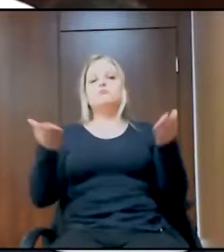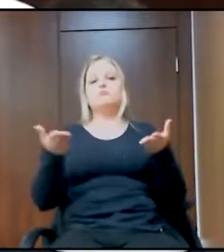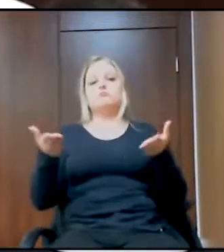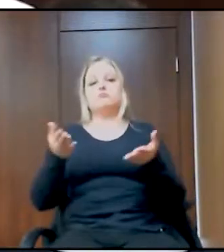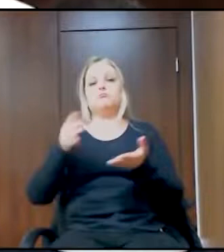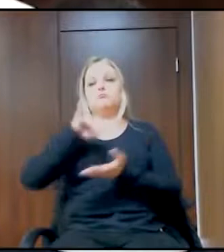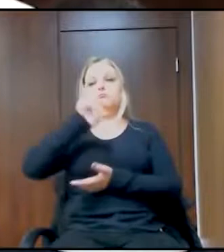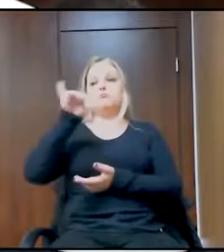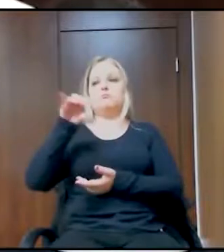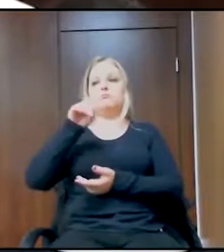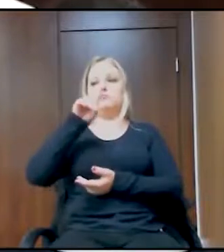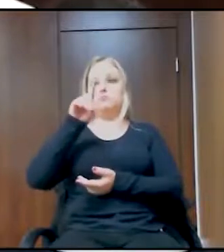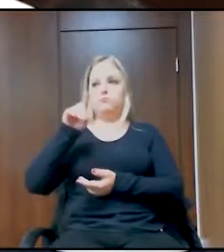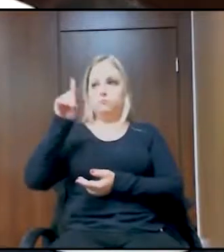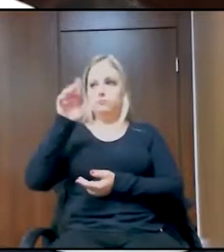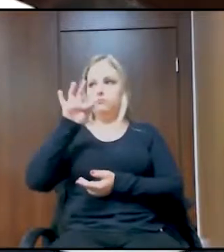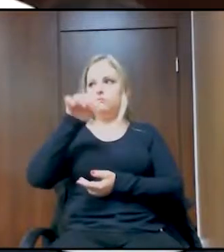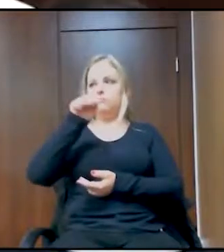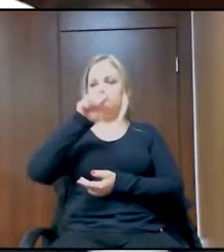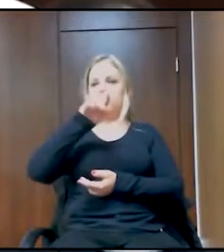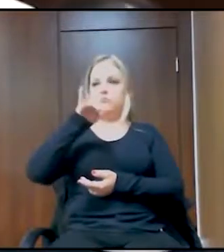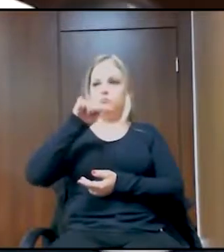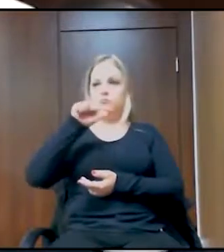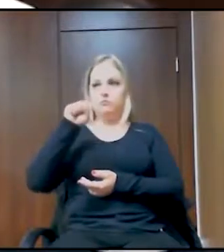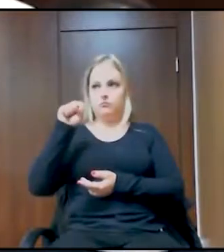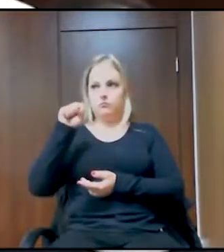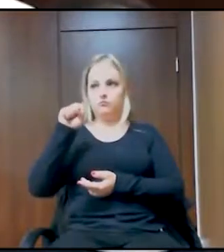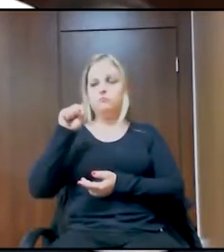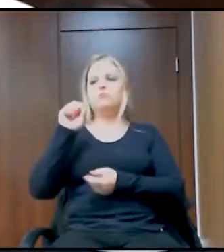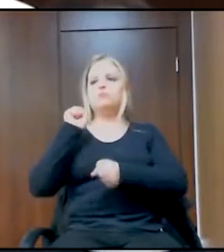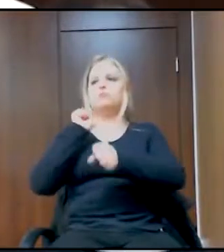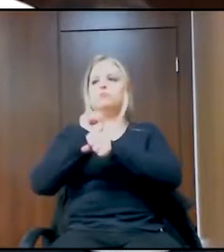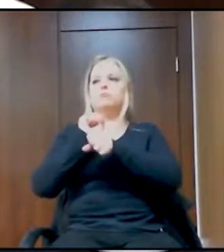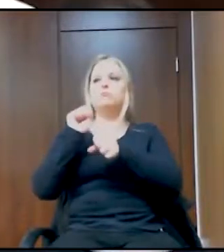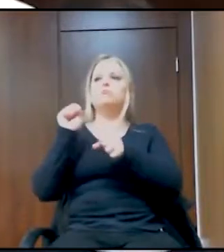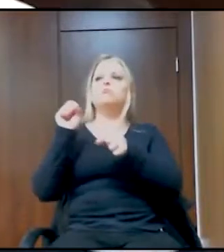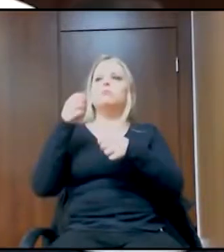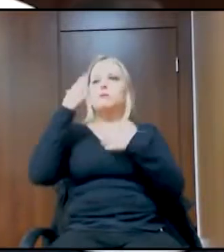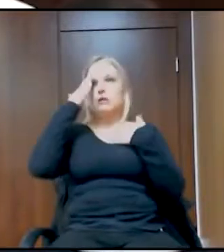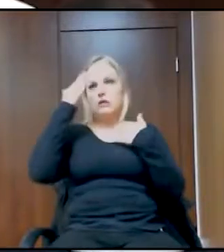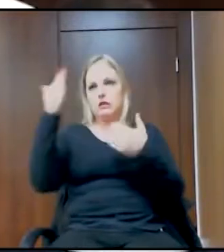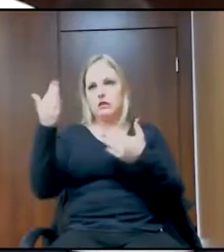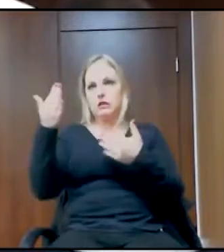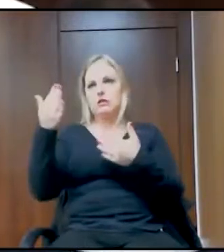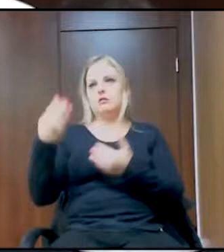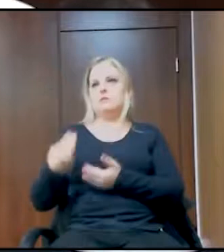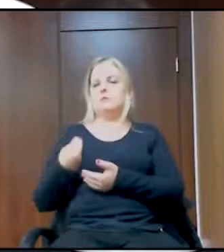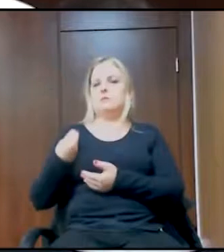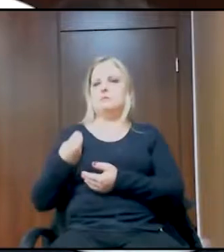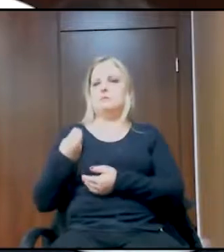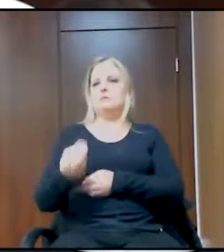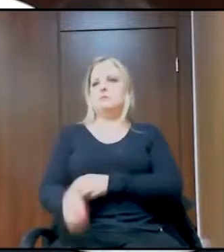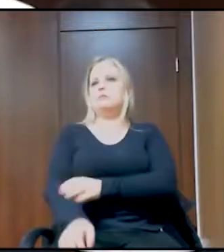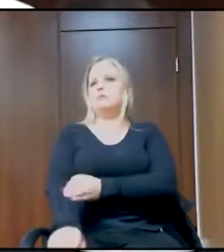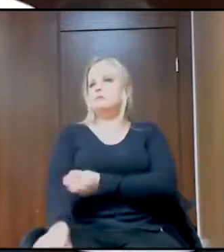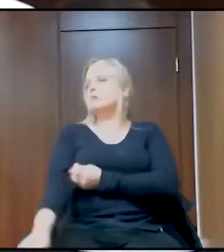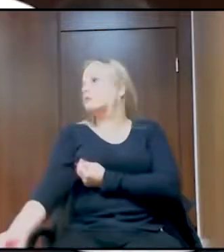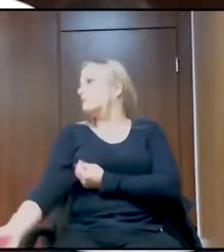Farias para compor aqui a mesa e o secretário adjunto, agradecer pela presença deles.